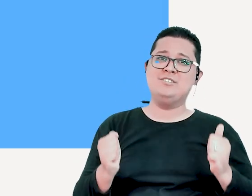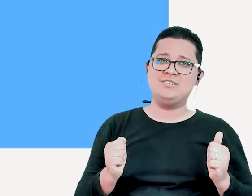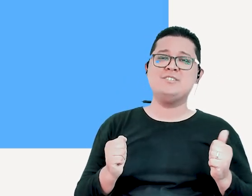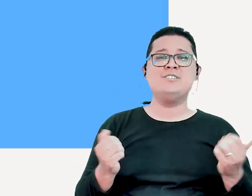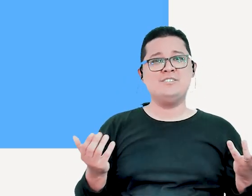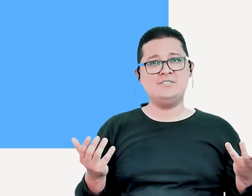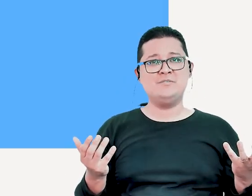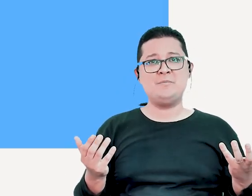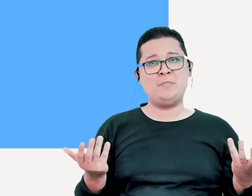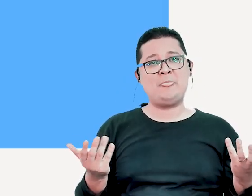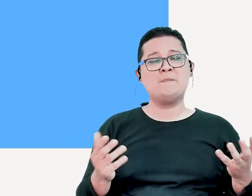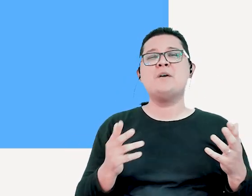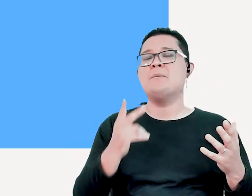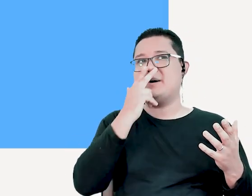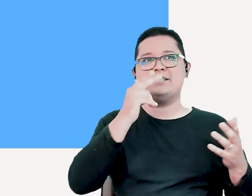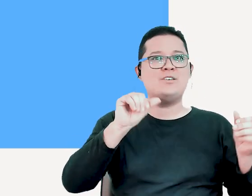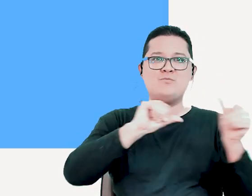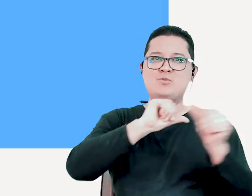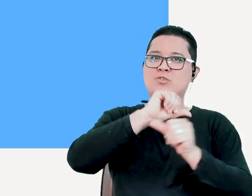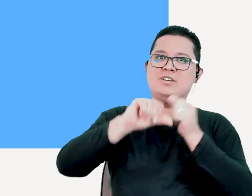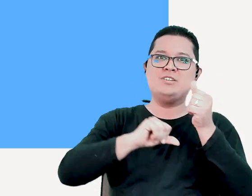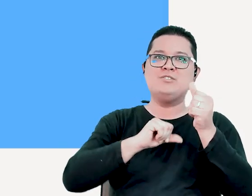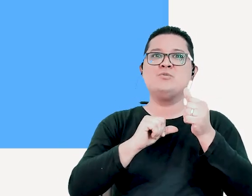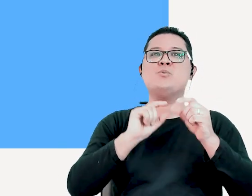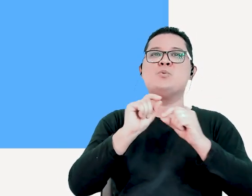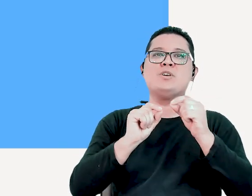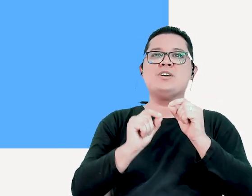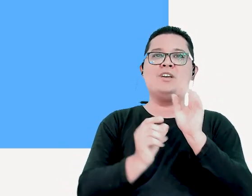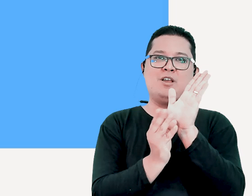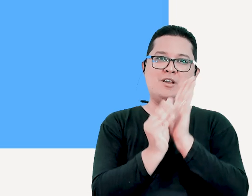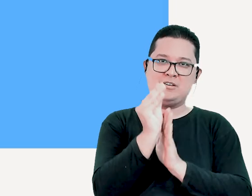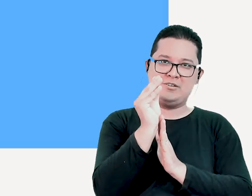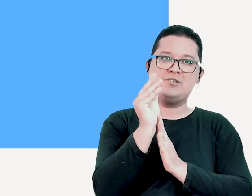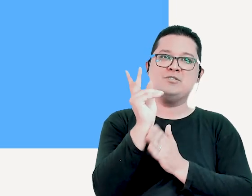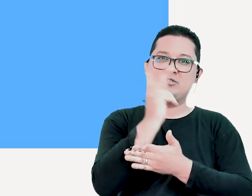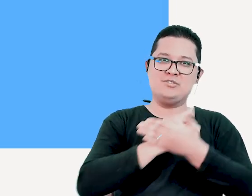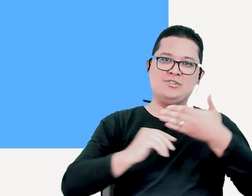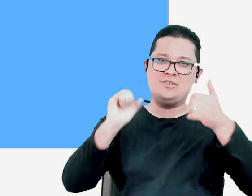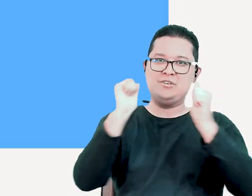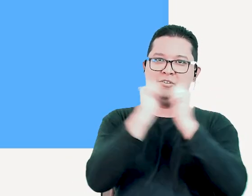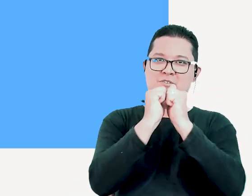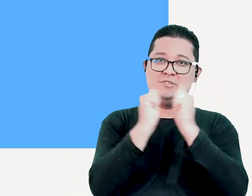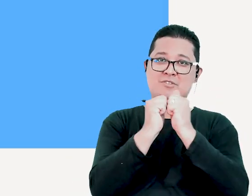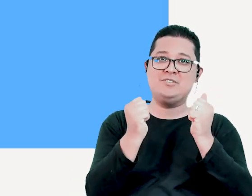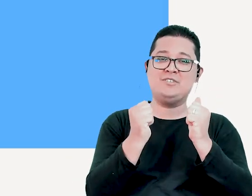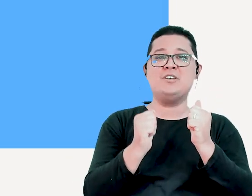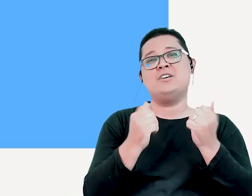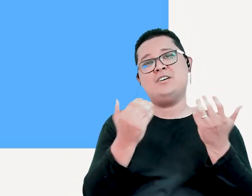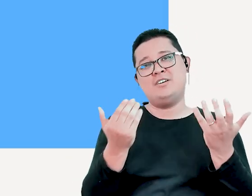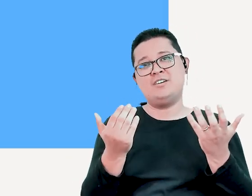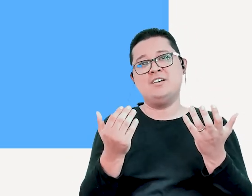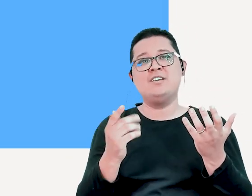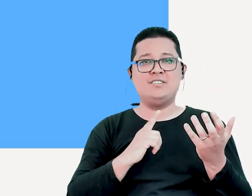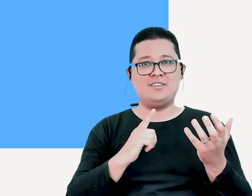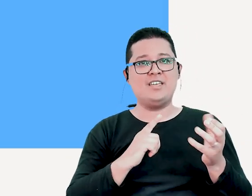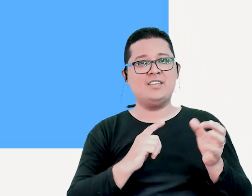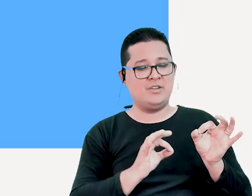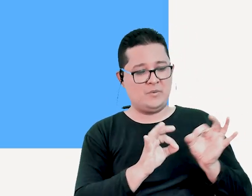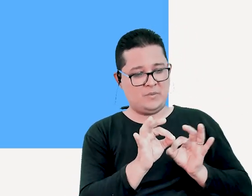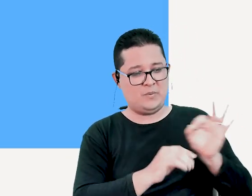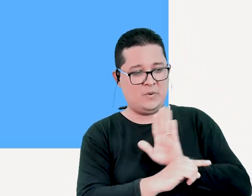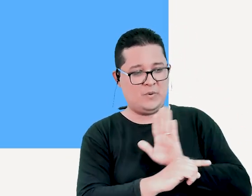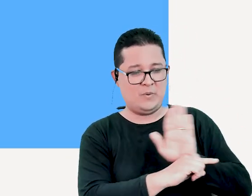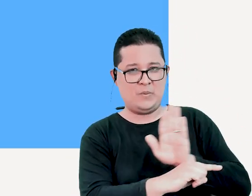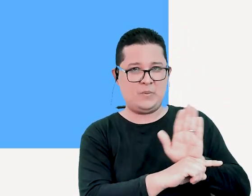content design system que normalmente é alimentado pelo time de Ops, mas é óbvio que sempre com a ajuda dos times,